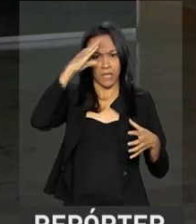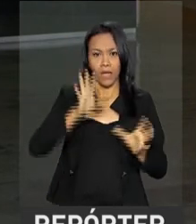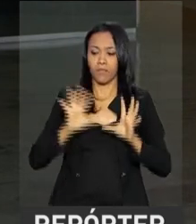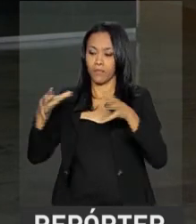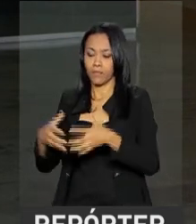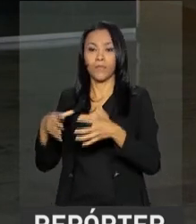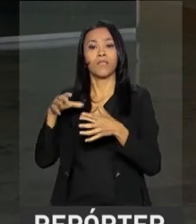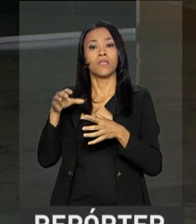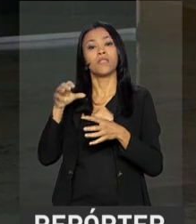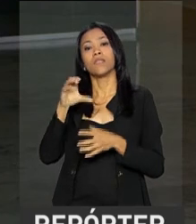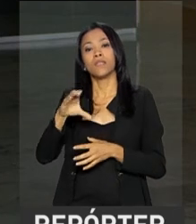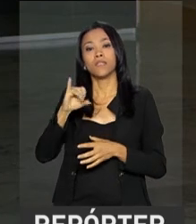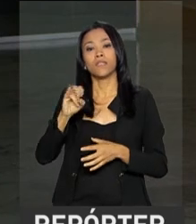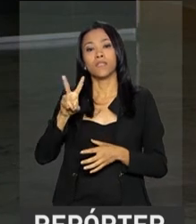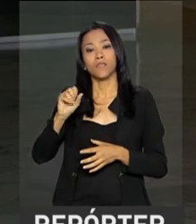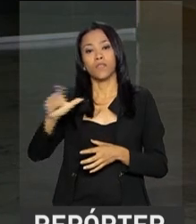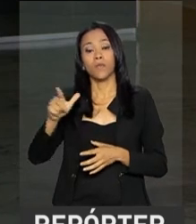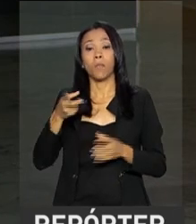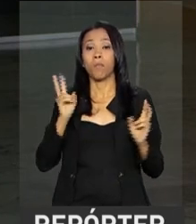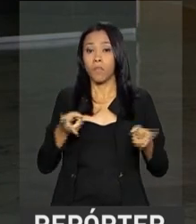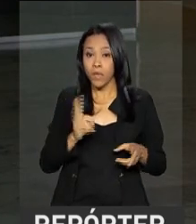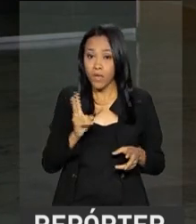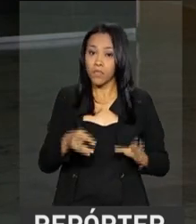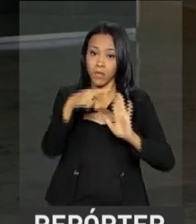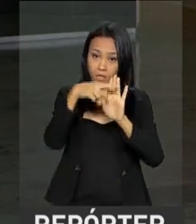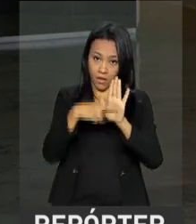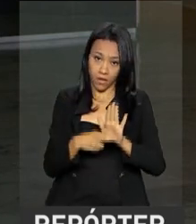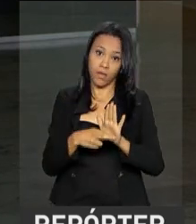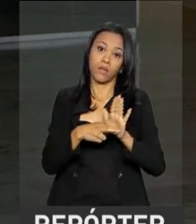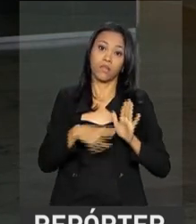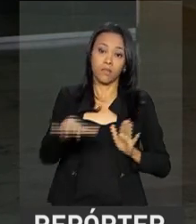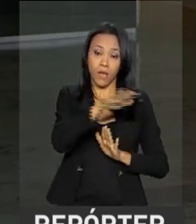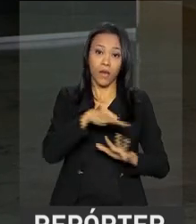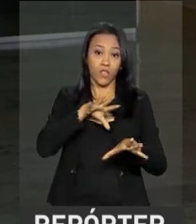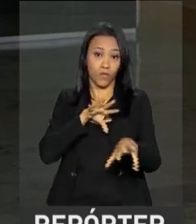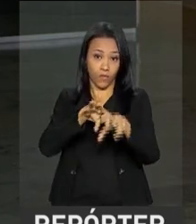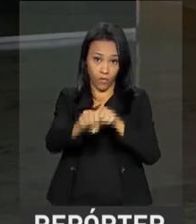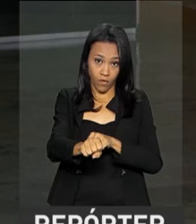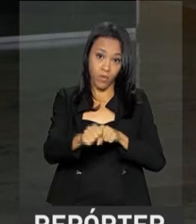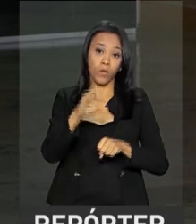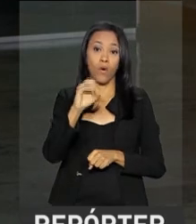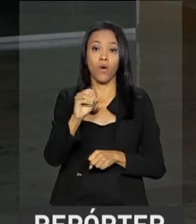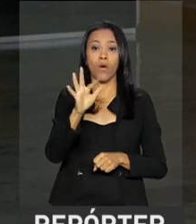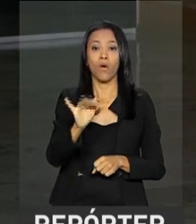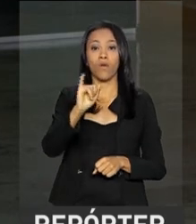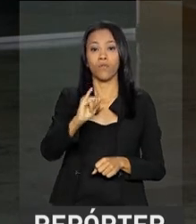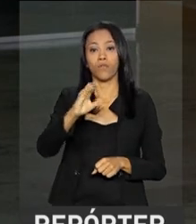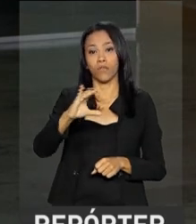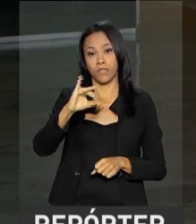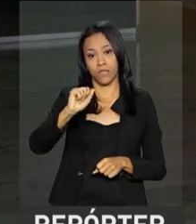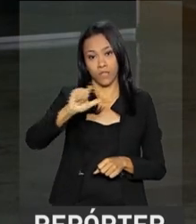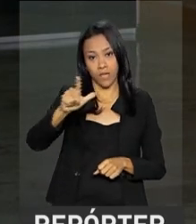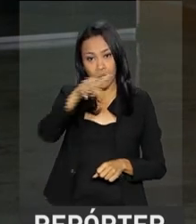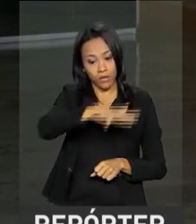mesmas regras em concursos públicos para os cursos de formação de oficiais da marinha além disso os fuzileiros